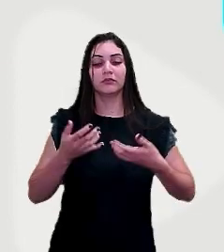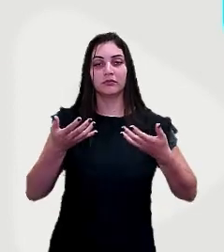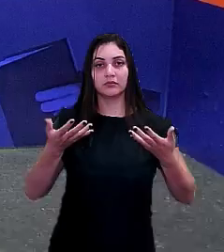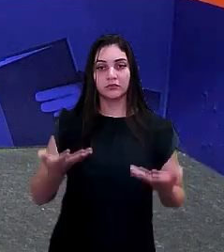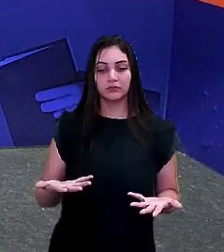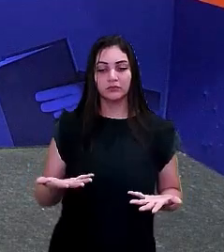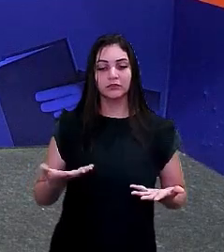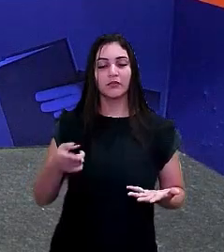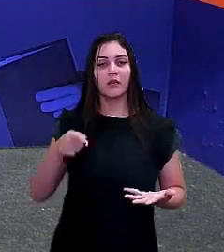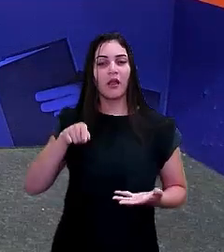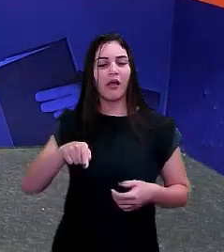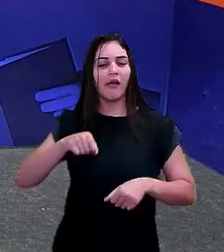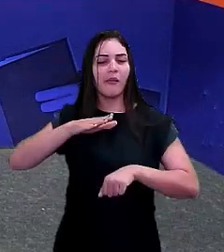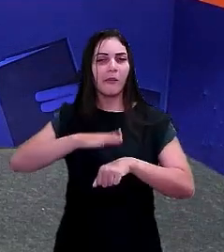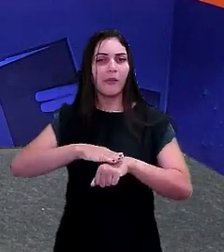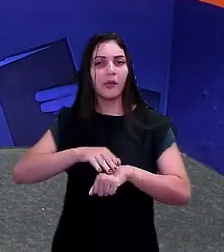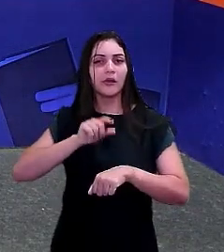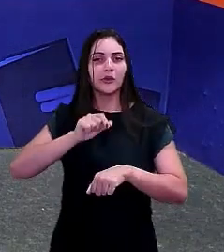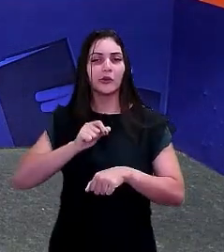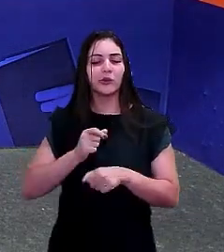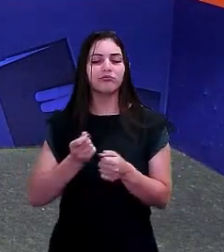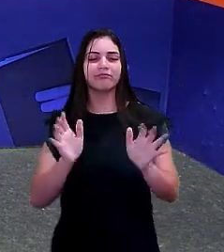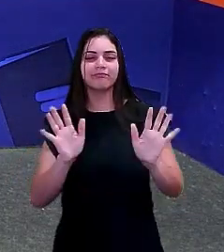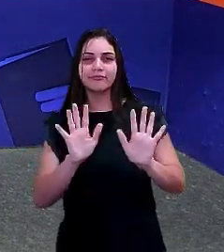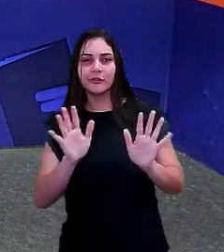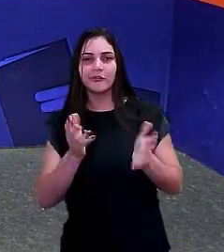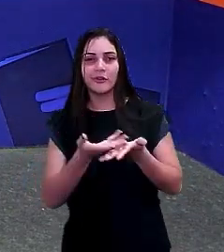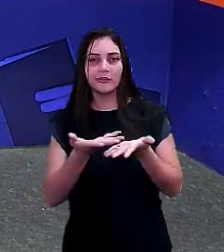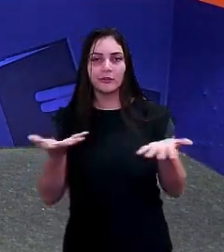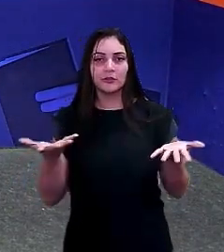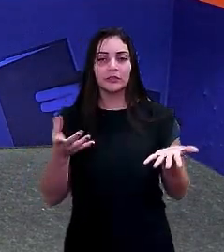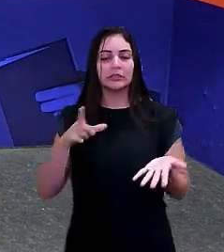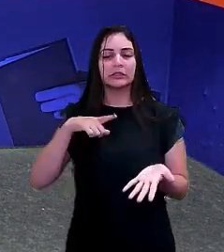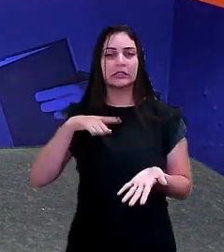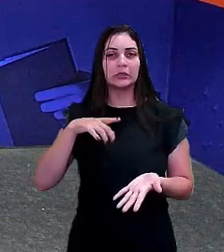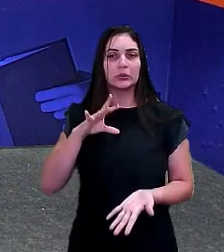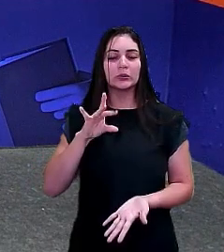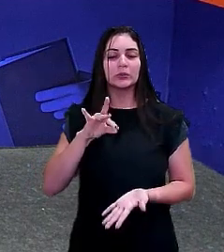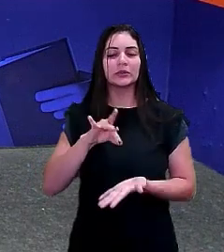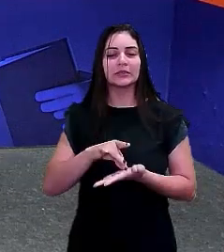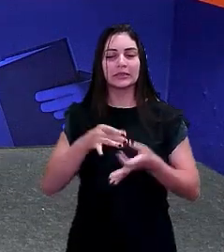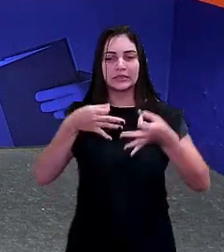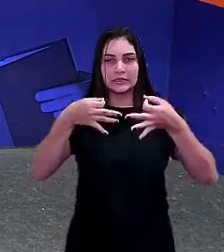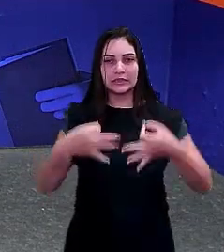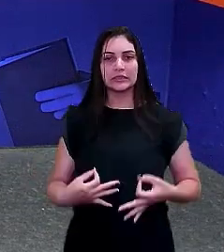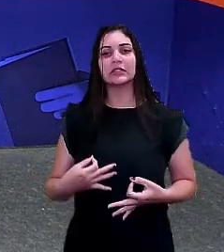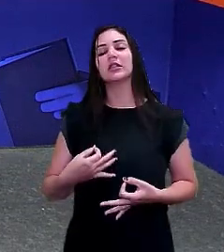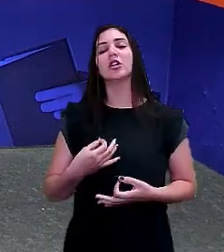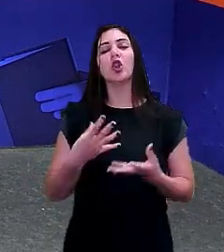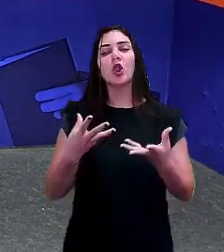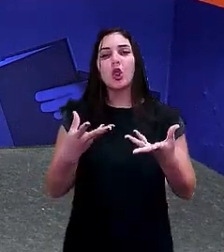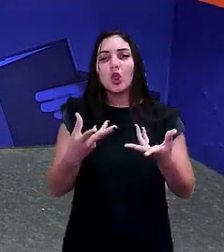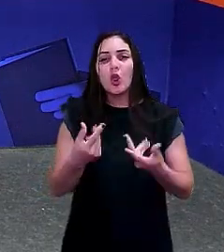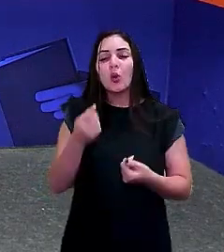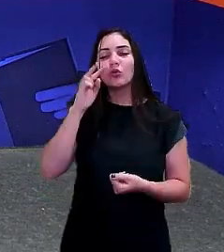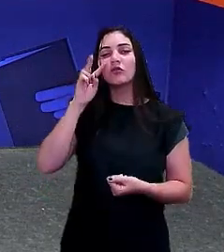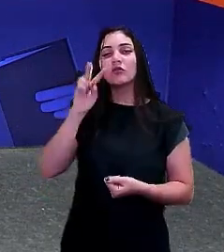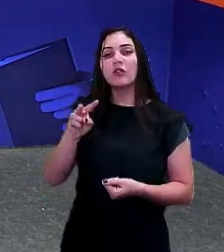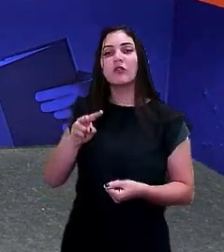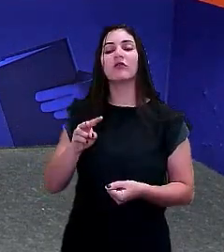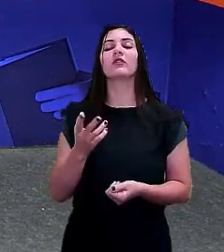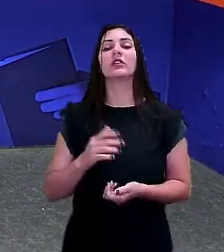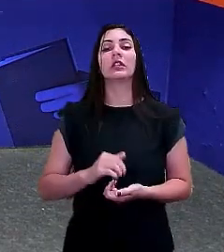Então, esse é aquele momento, né, que eu vou me despedindo de vocês. Tenho certeza que a boa parte de vocês vão assistir o jogo e que venha, né,